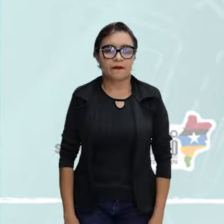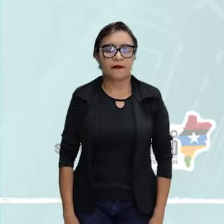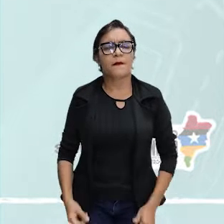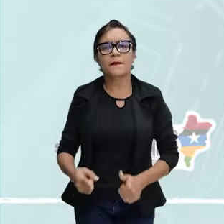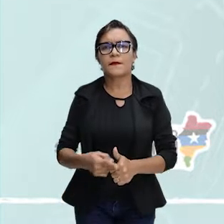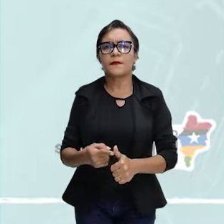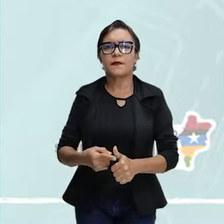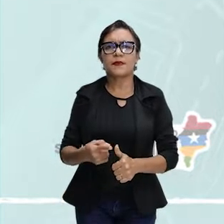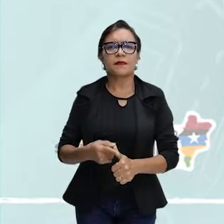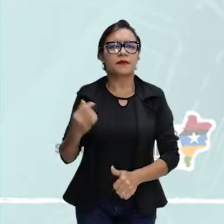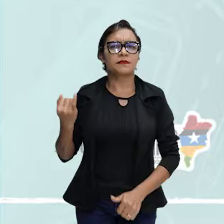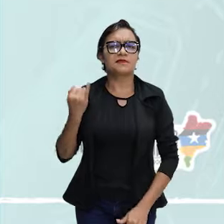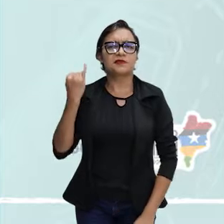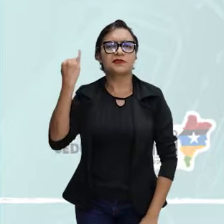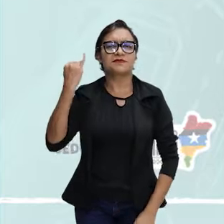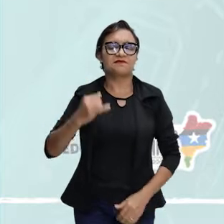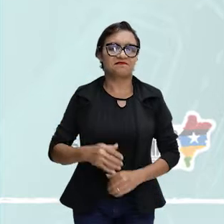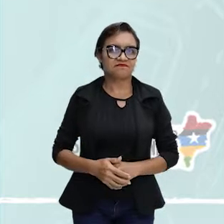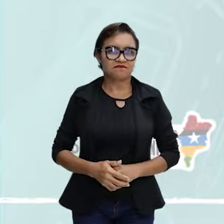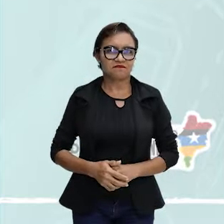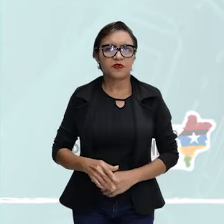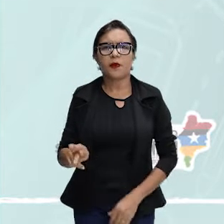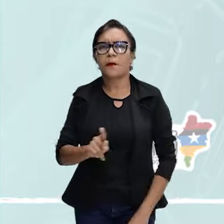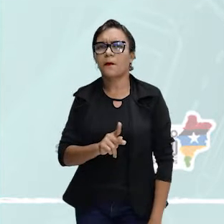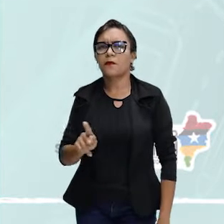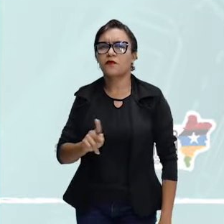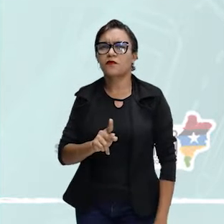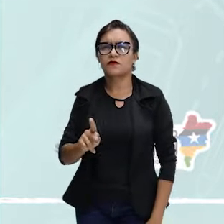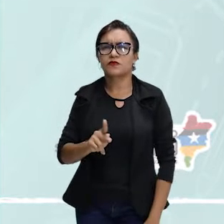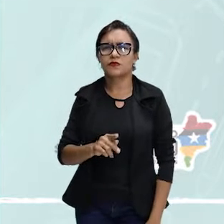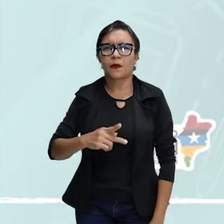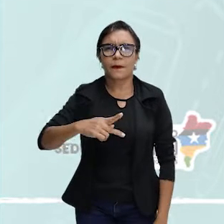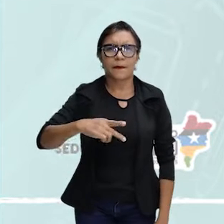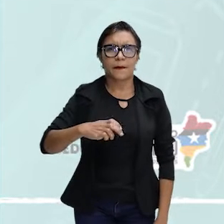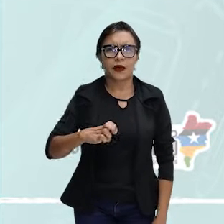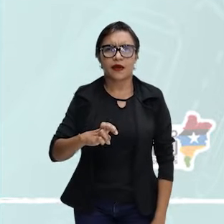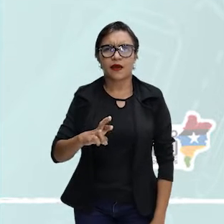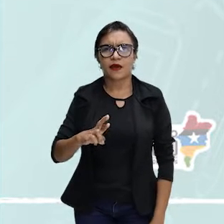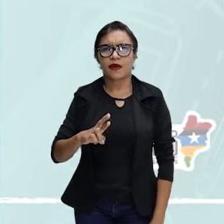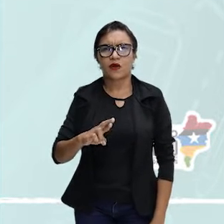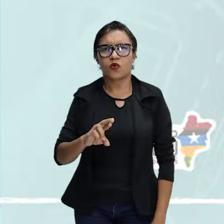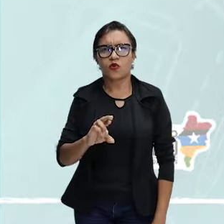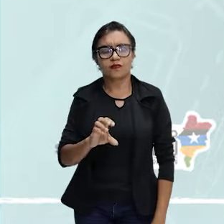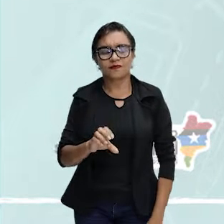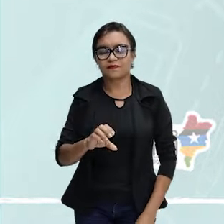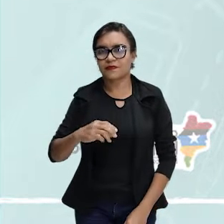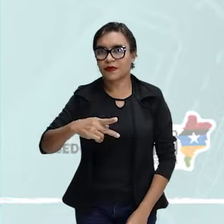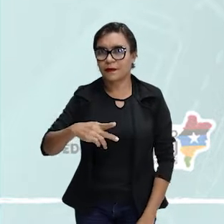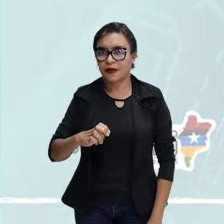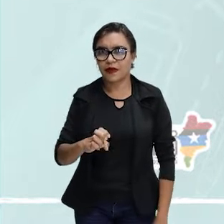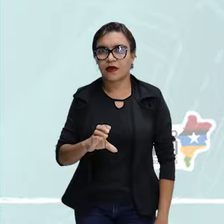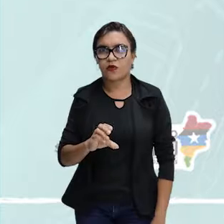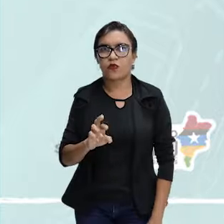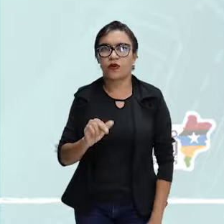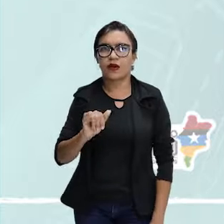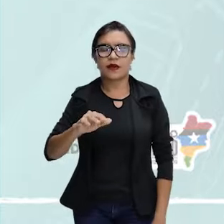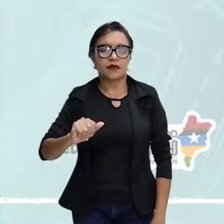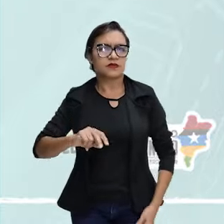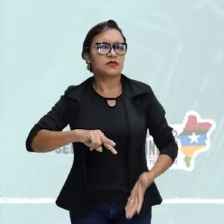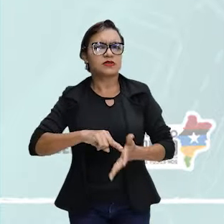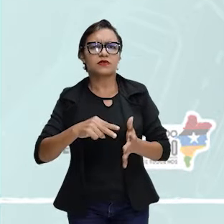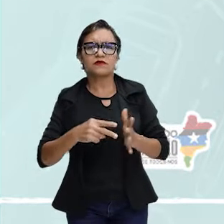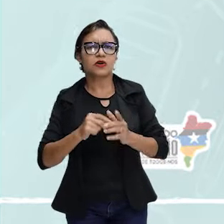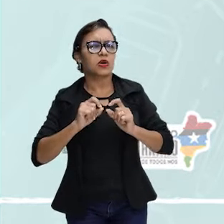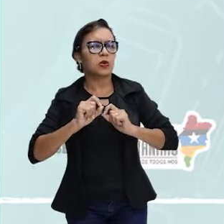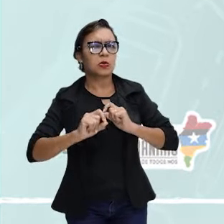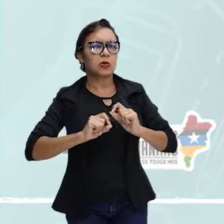Primeira coisa importante. Marcos, o que é pecuária? Vamos logo desmistificar aqui uma história. Tem muita